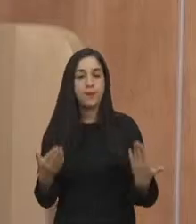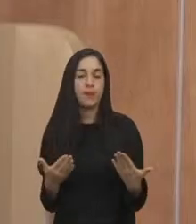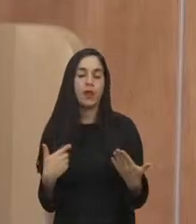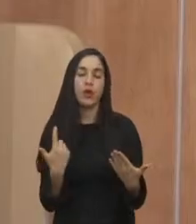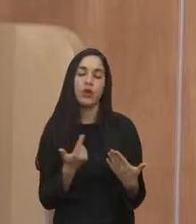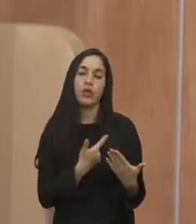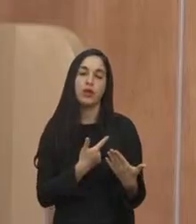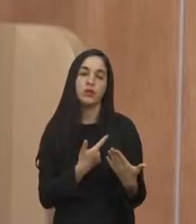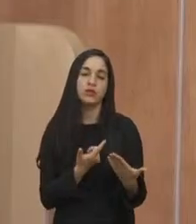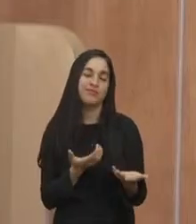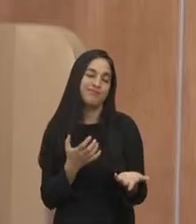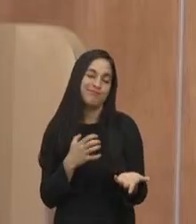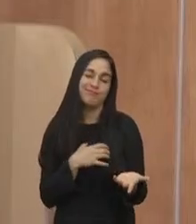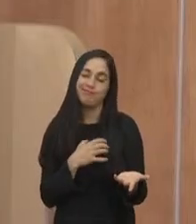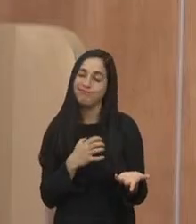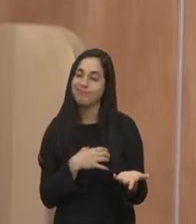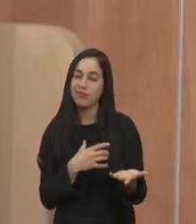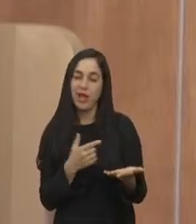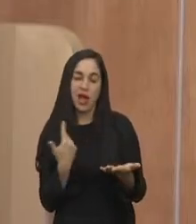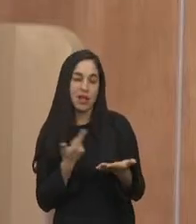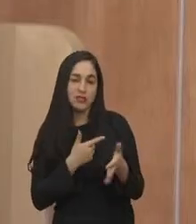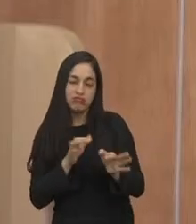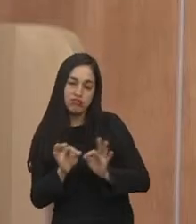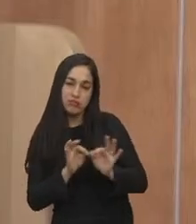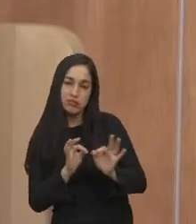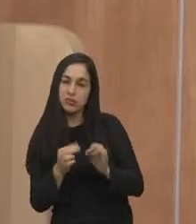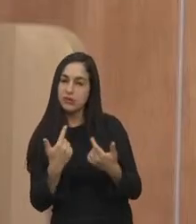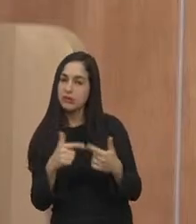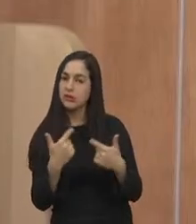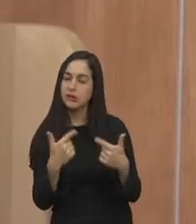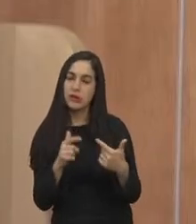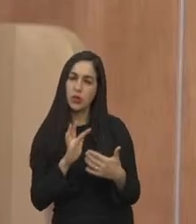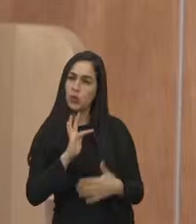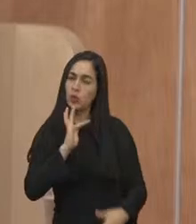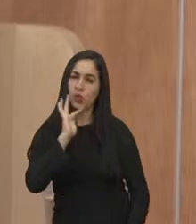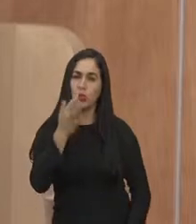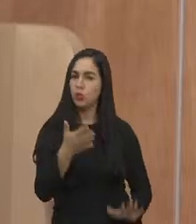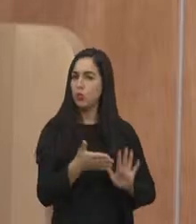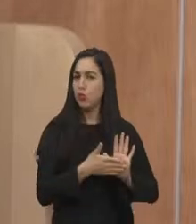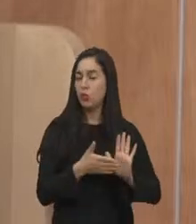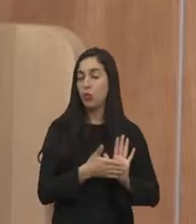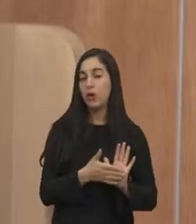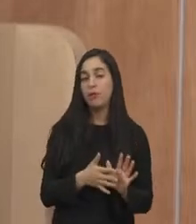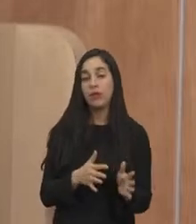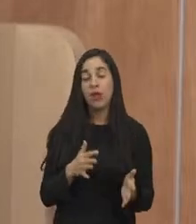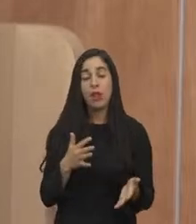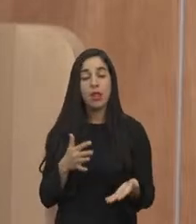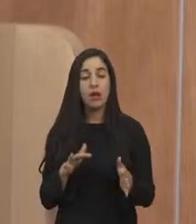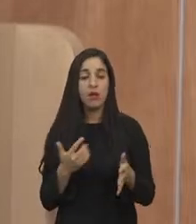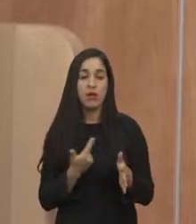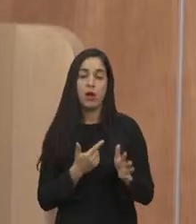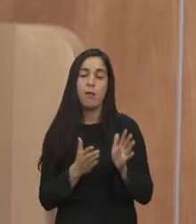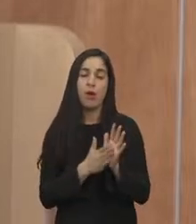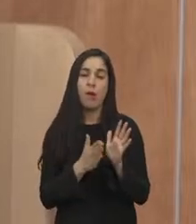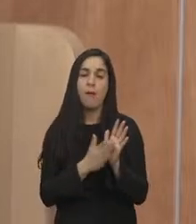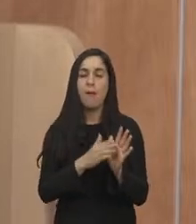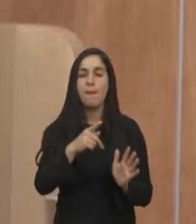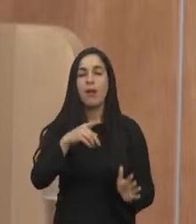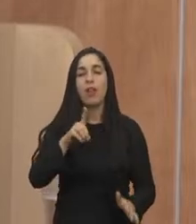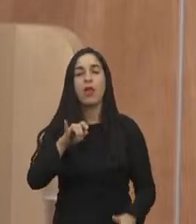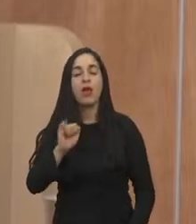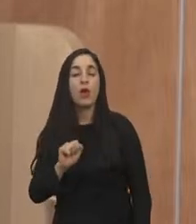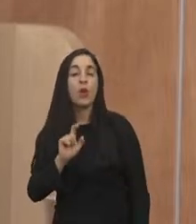nosso modelo, né, ele não prevê. O que a gente pode propor no nosso PDI dependendo das demandas dos formulários,